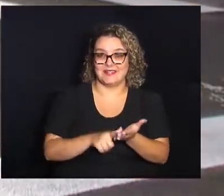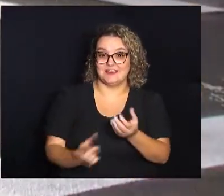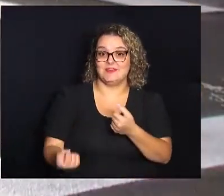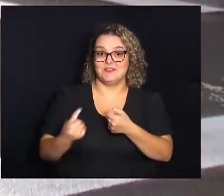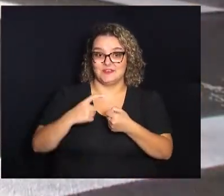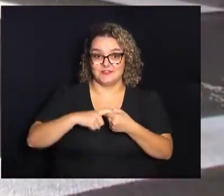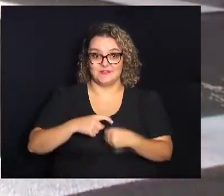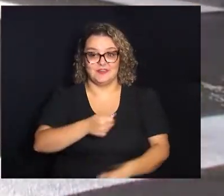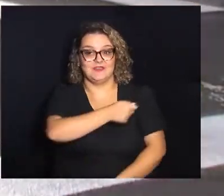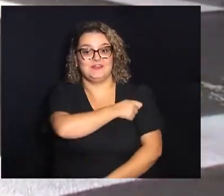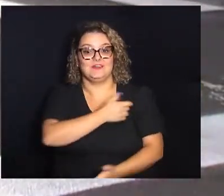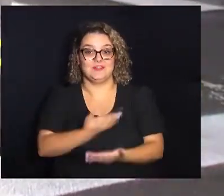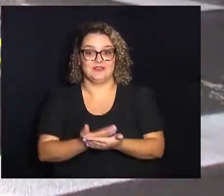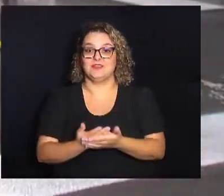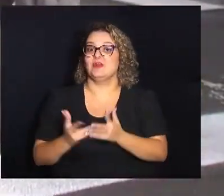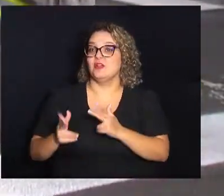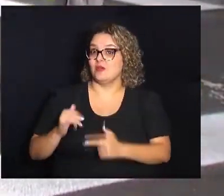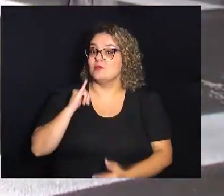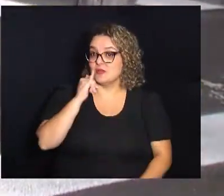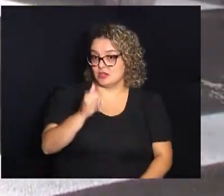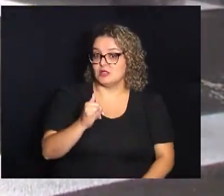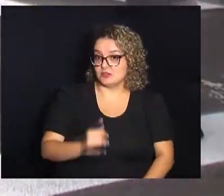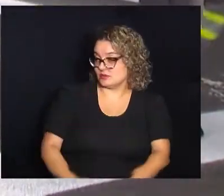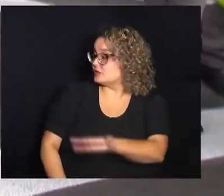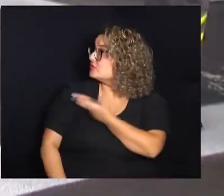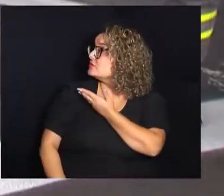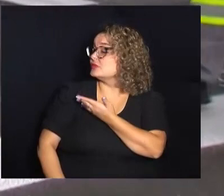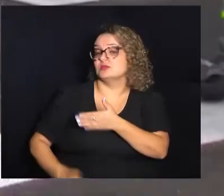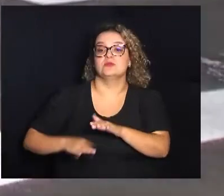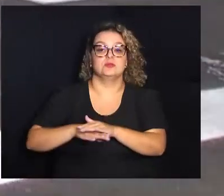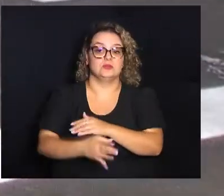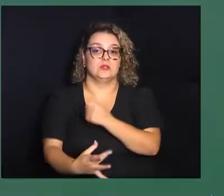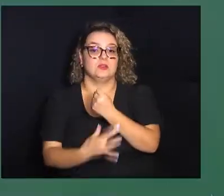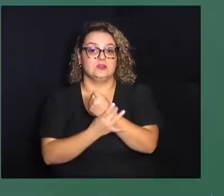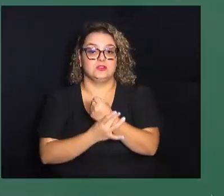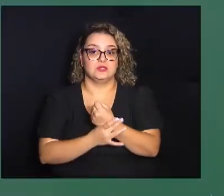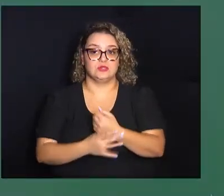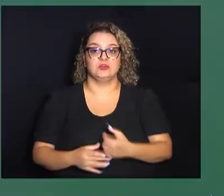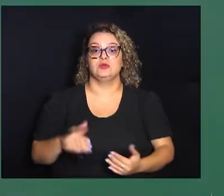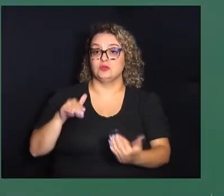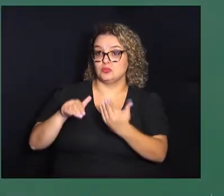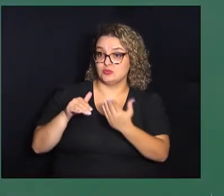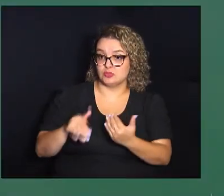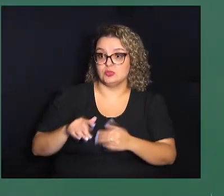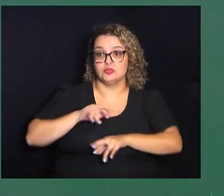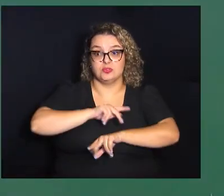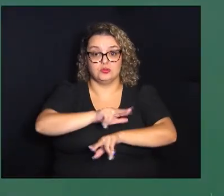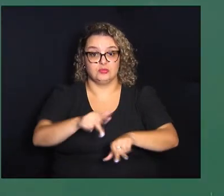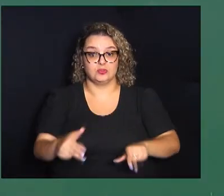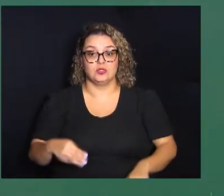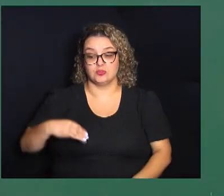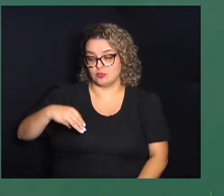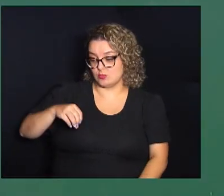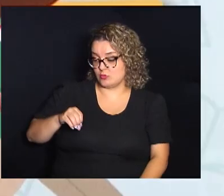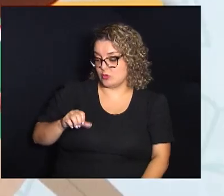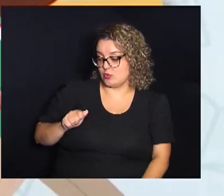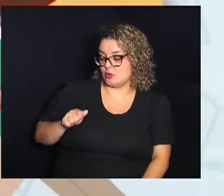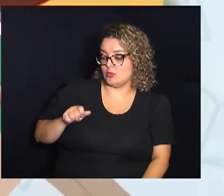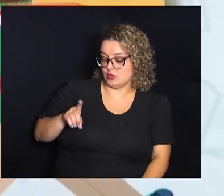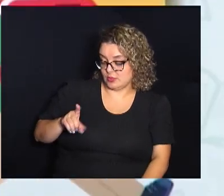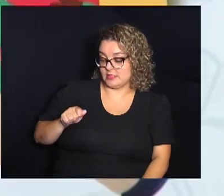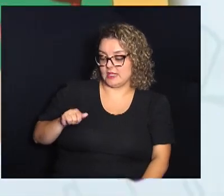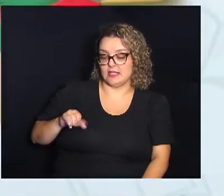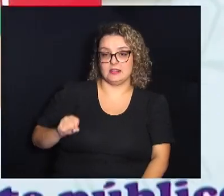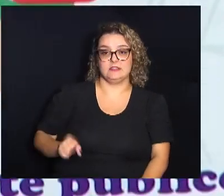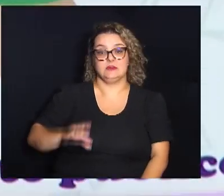aulas. Como eu disse anteriormente, ele orienta os hábitos seguros de transporte nos vários modais, né, e trazem as